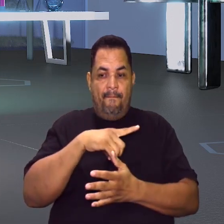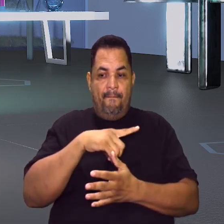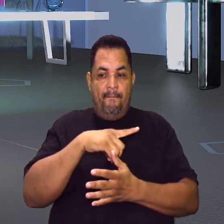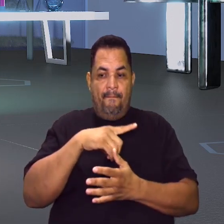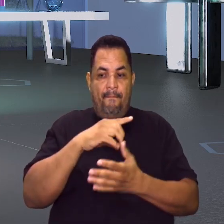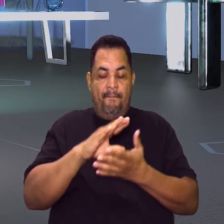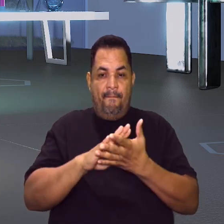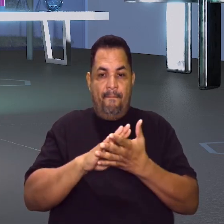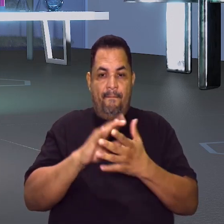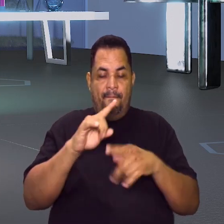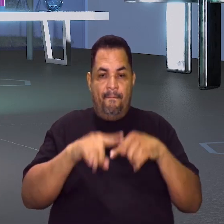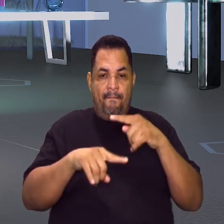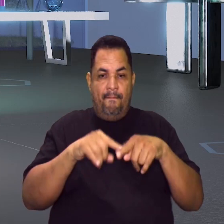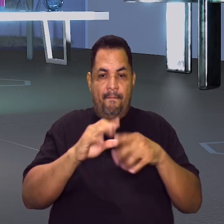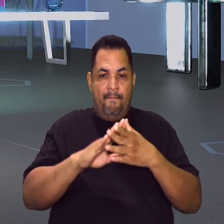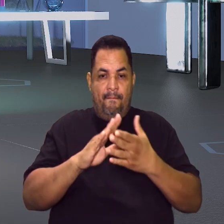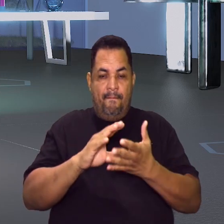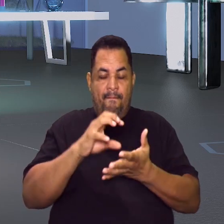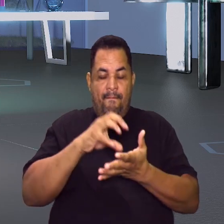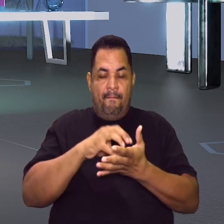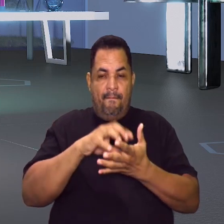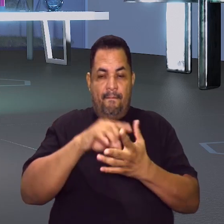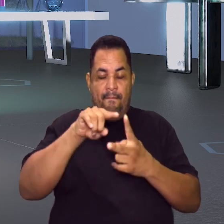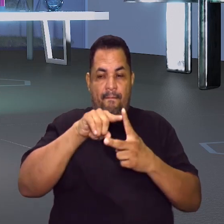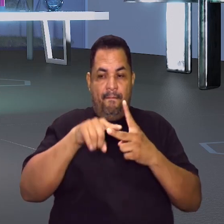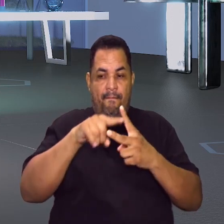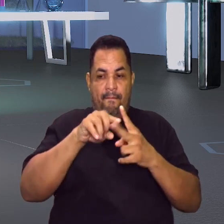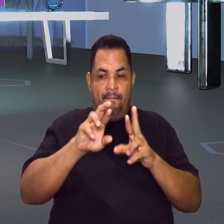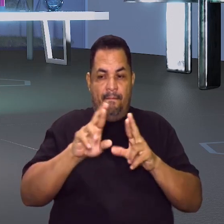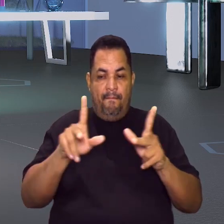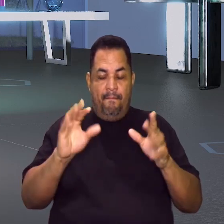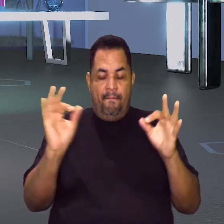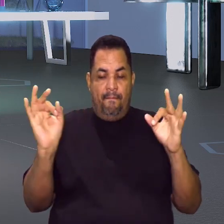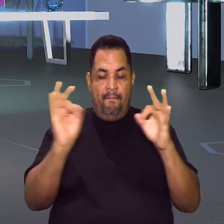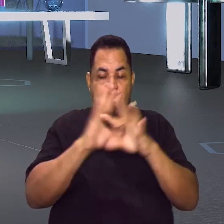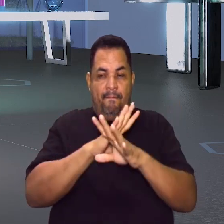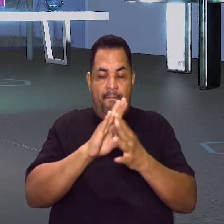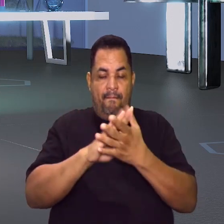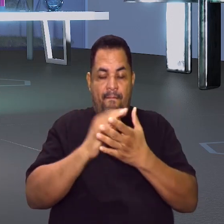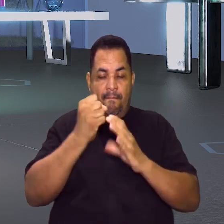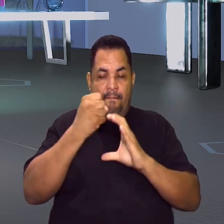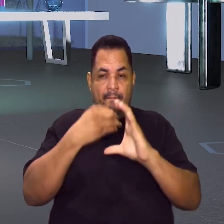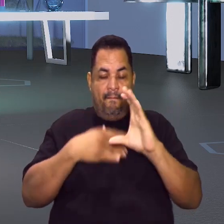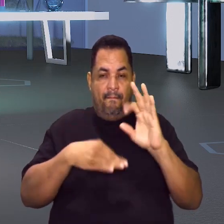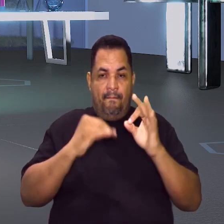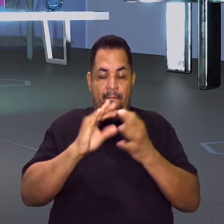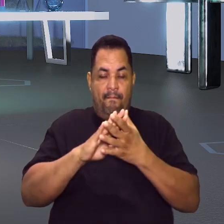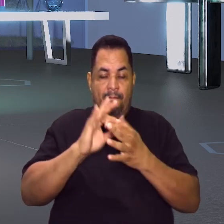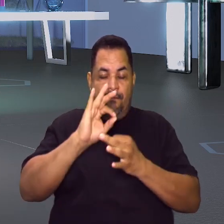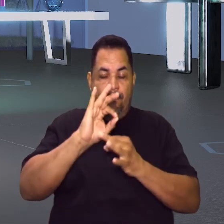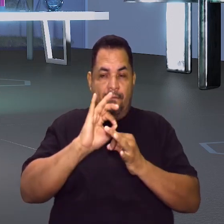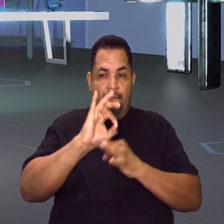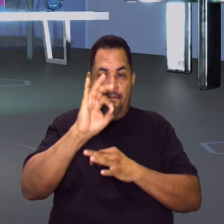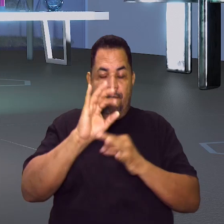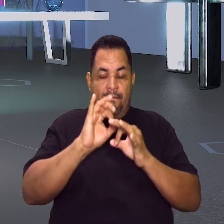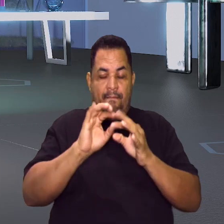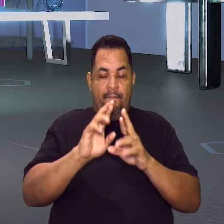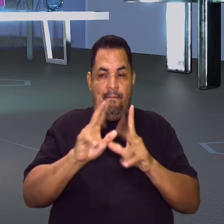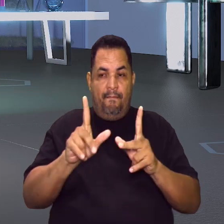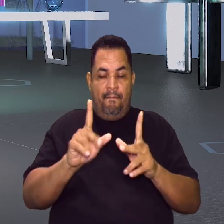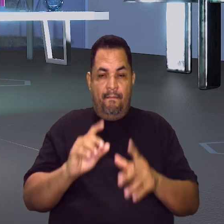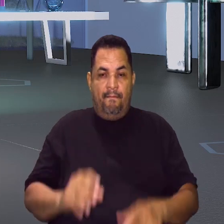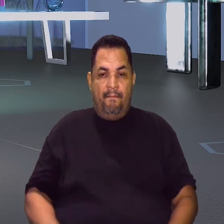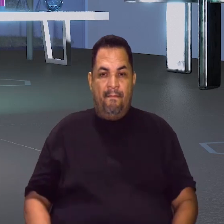O elemento central ele vai formar ângulos diferentes, portanto, caracterizando geometria diferente. Tá